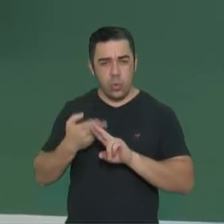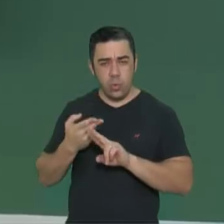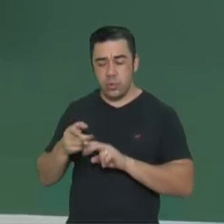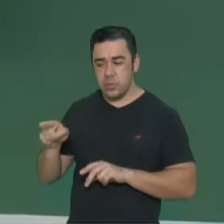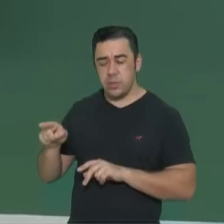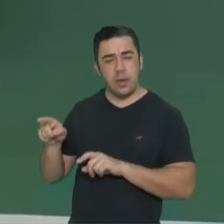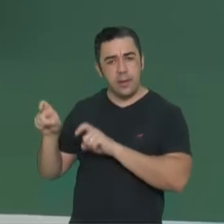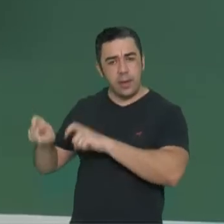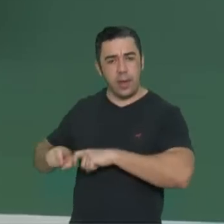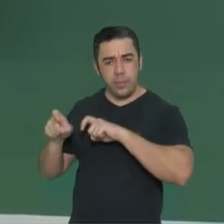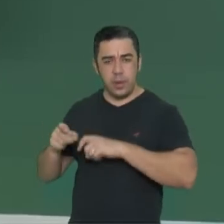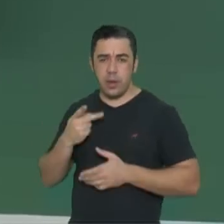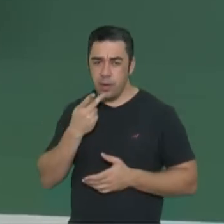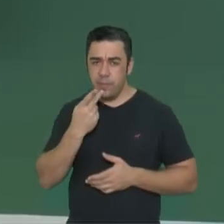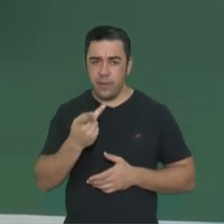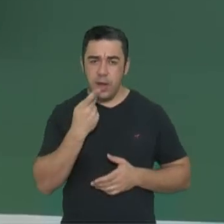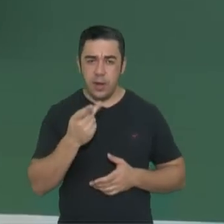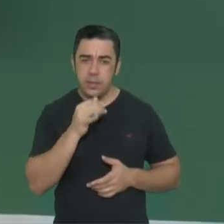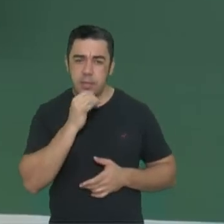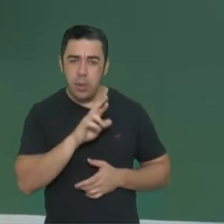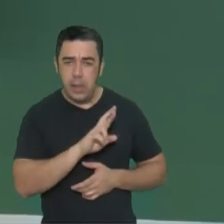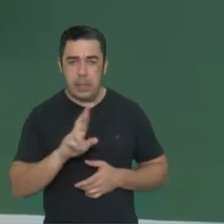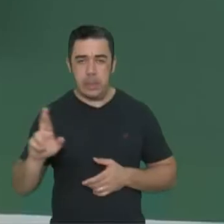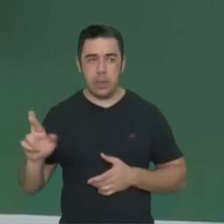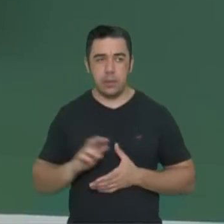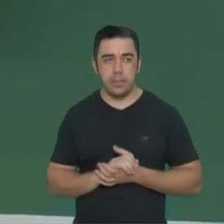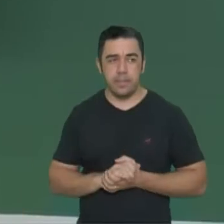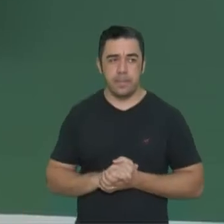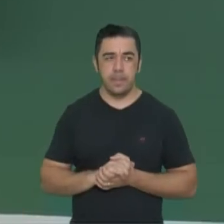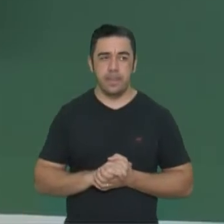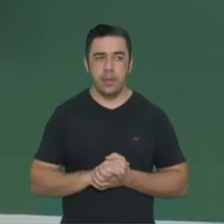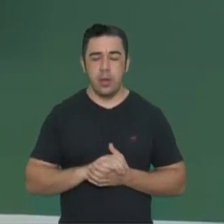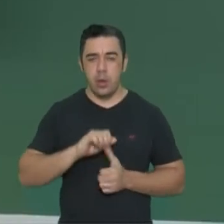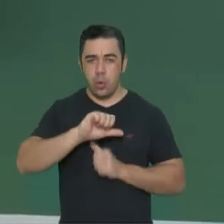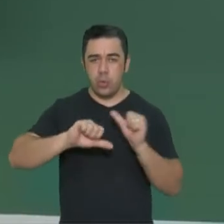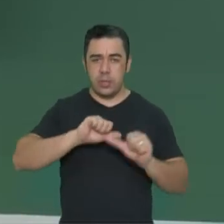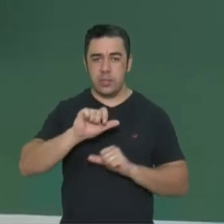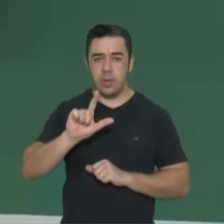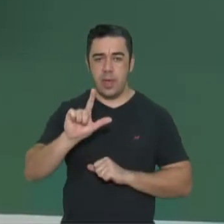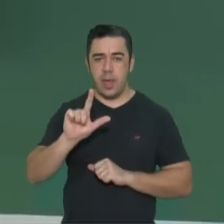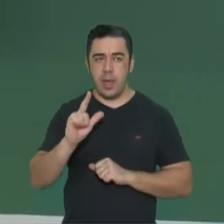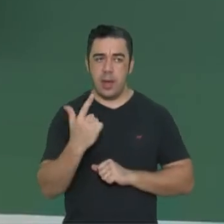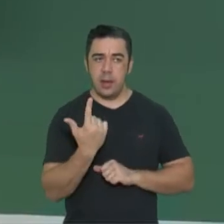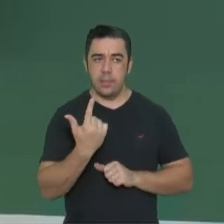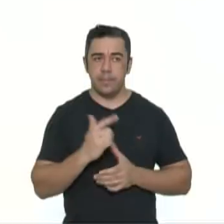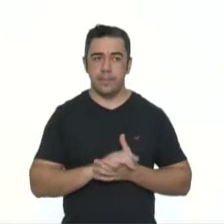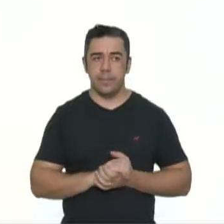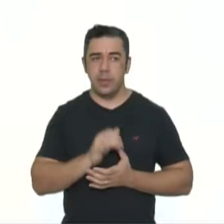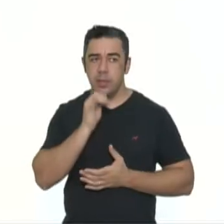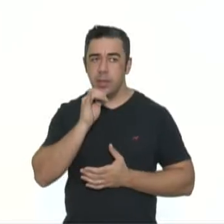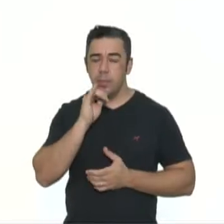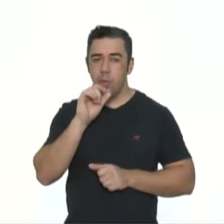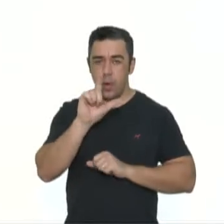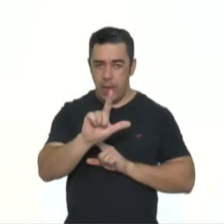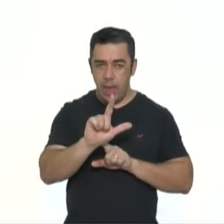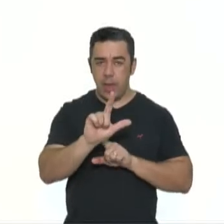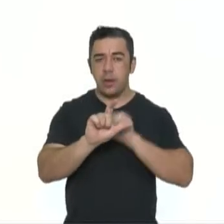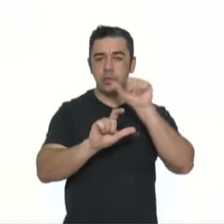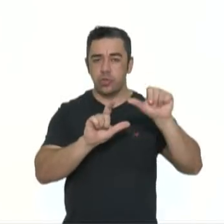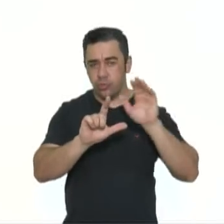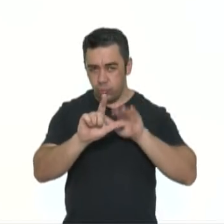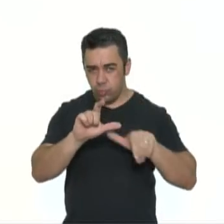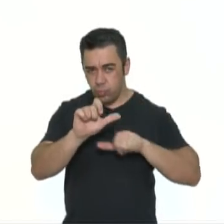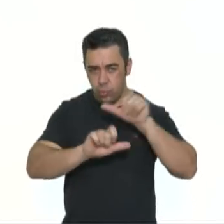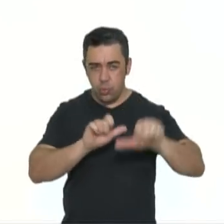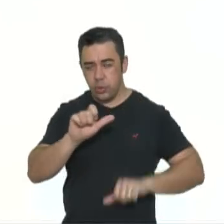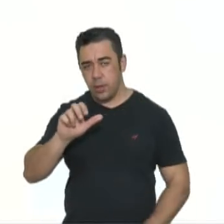ou em posição intervocálica. Né? Rotacização do L, muito comum, né? Nós trocarmos, ó, repare,